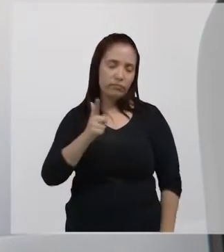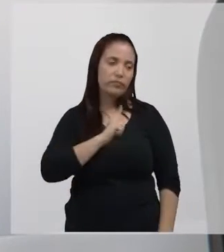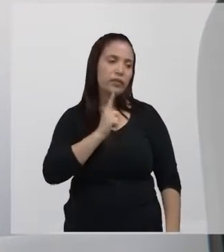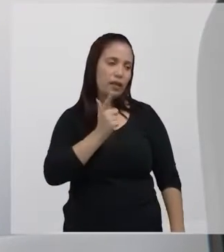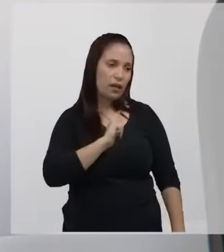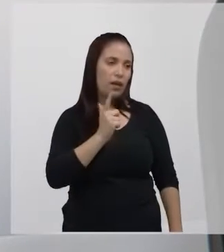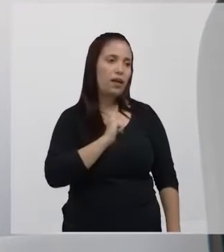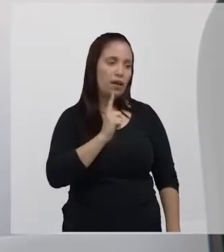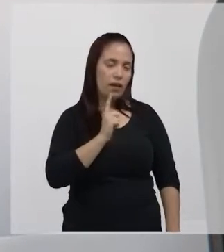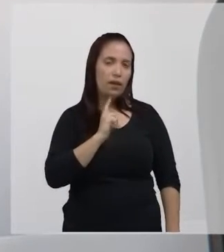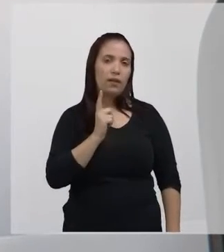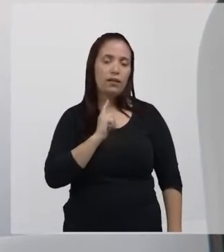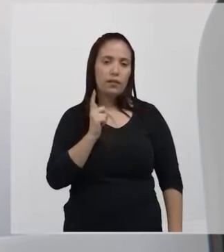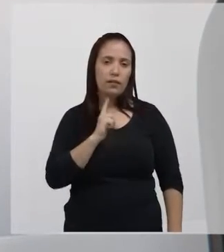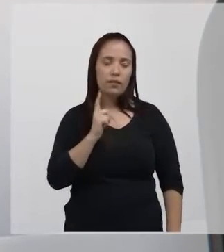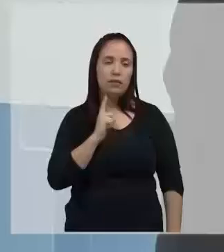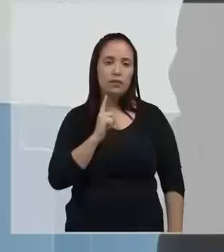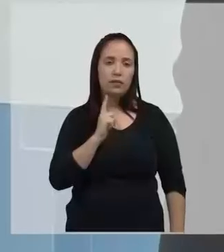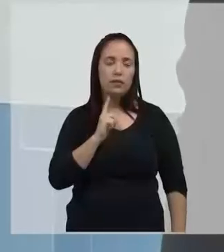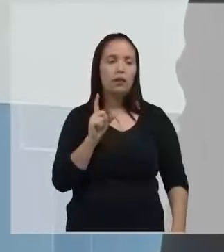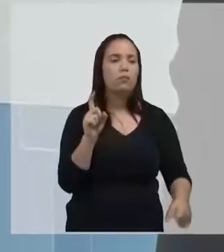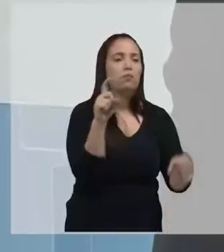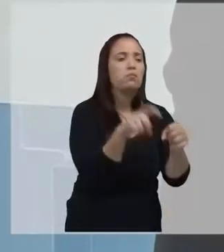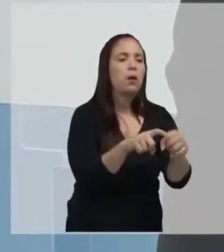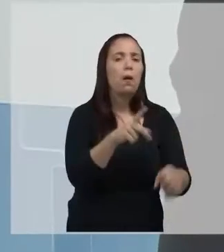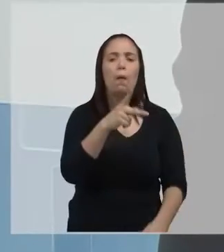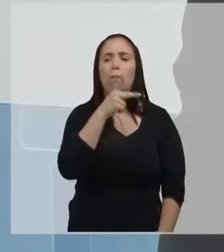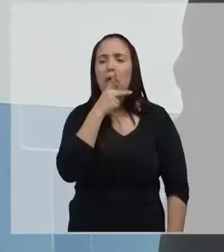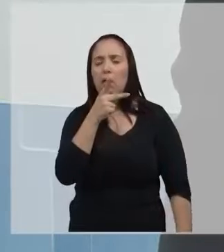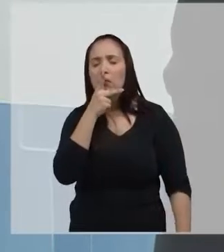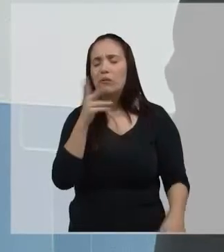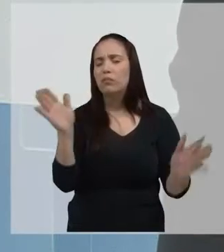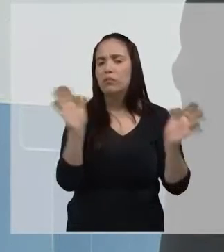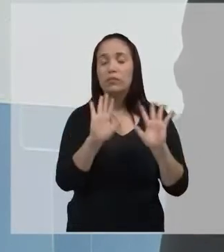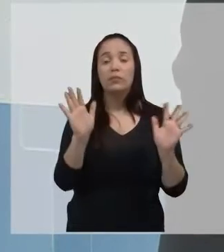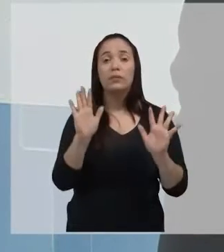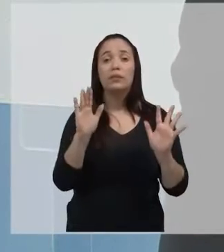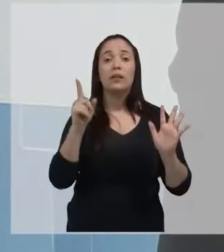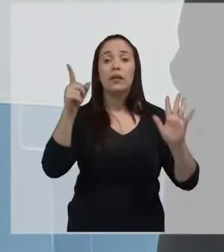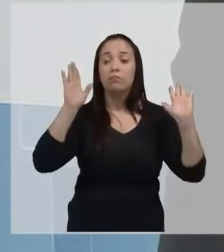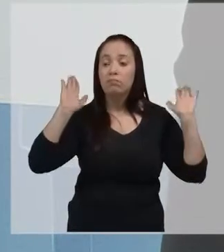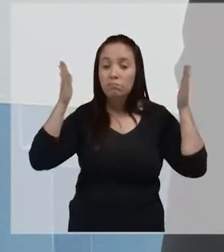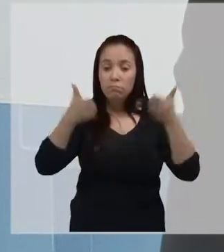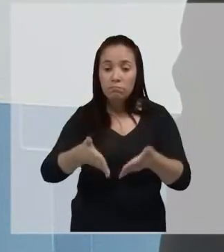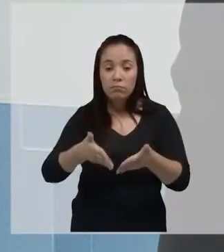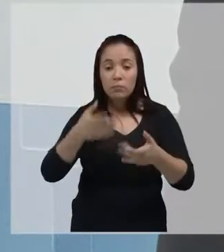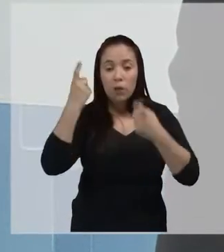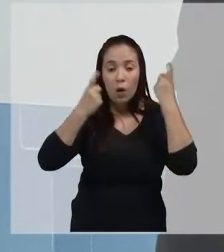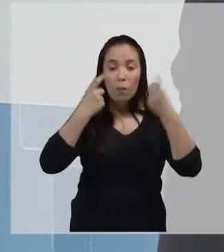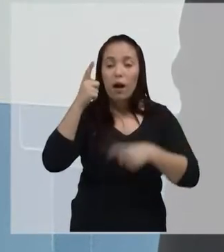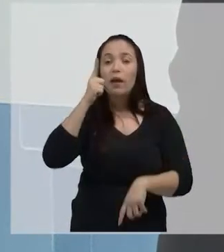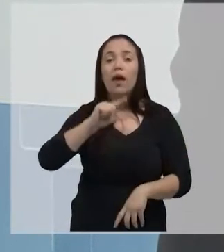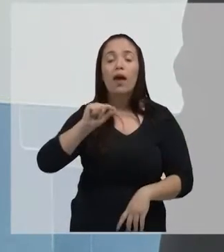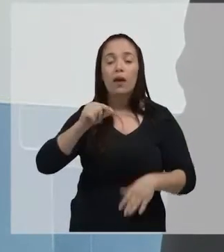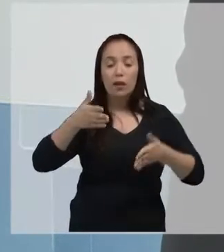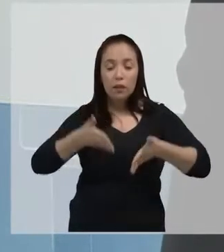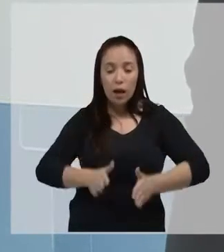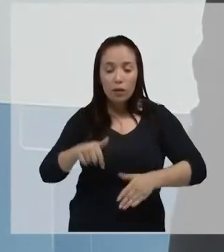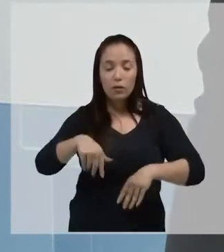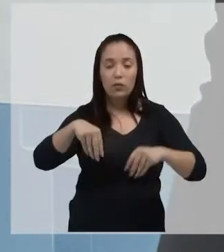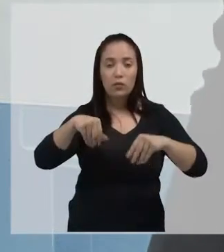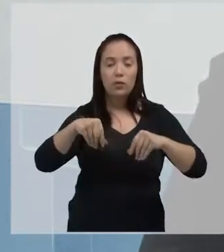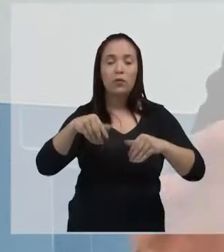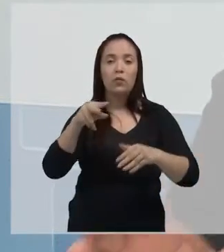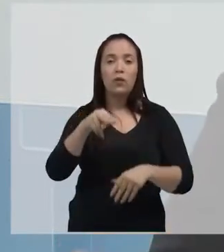essa característica. É independente de apoio de partido, de tudo. Estou falando, entenda o Nordeste como o Ciro entende o Nordeste, por ter sido governador no